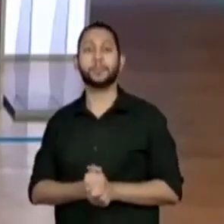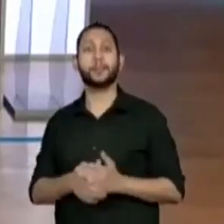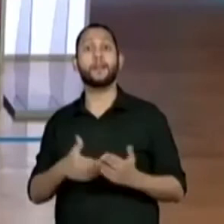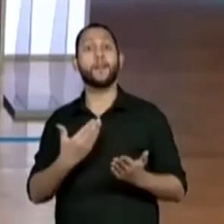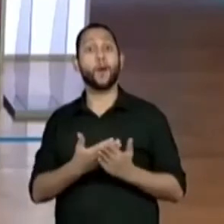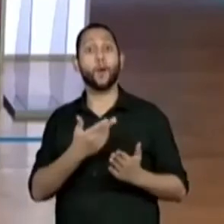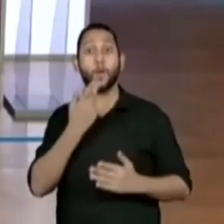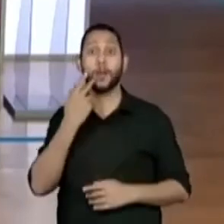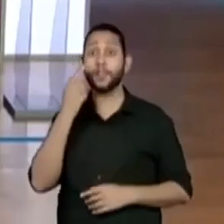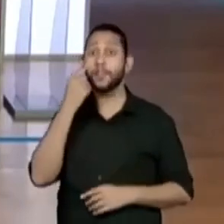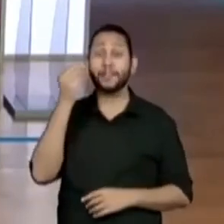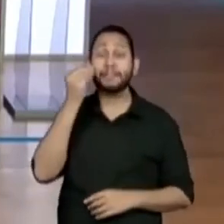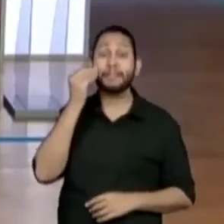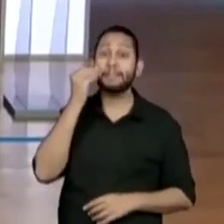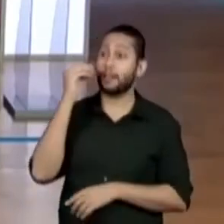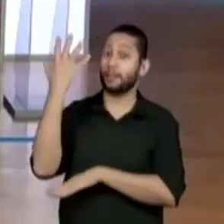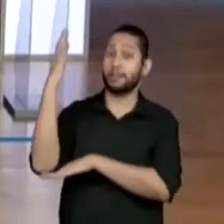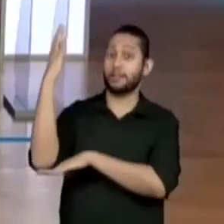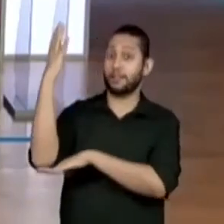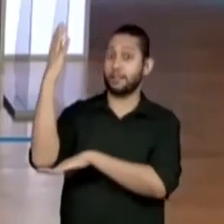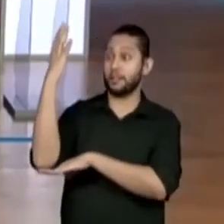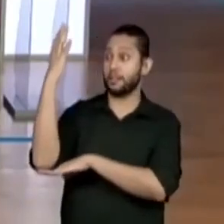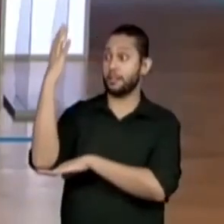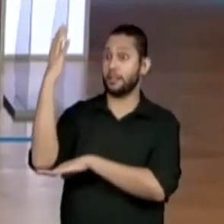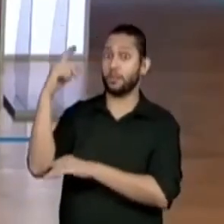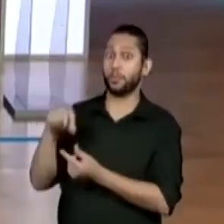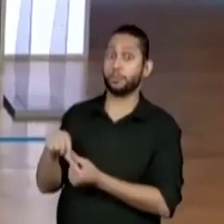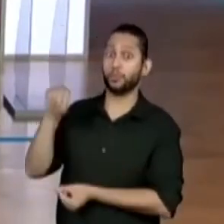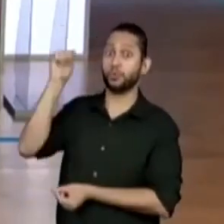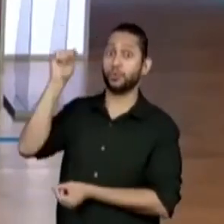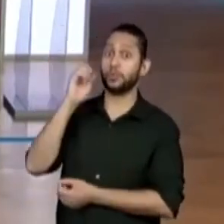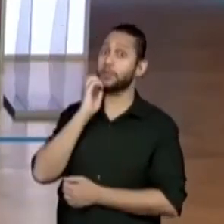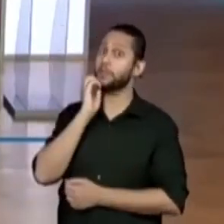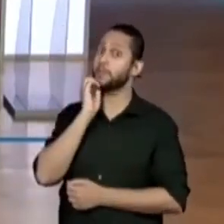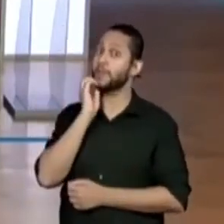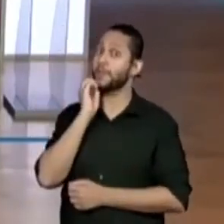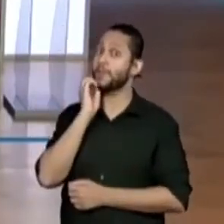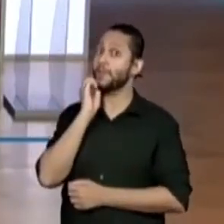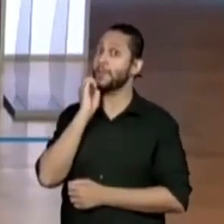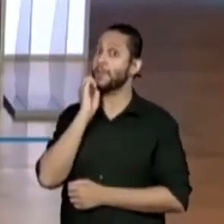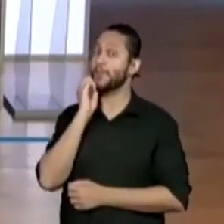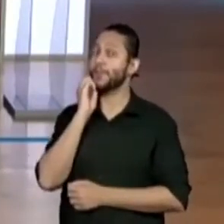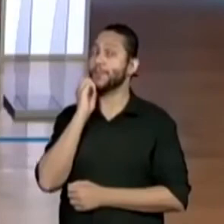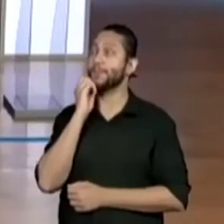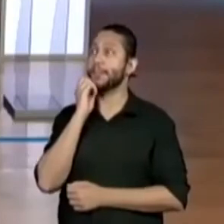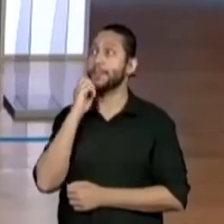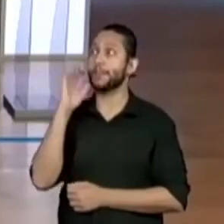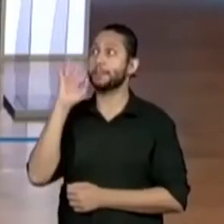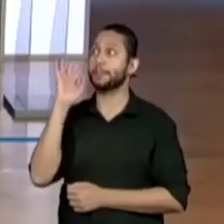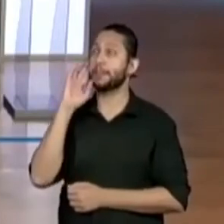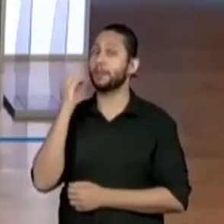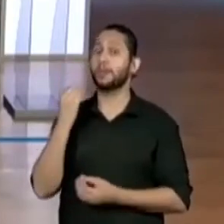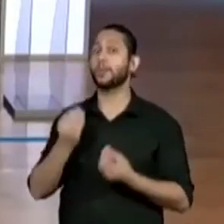gente ia medir laranjeiras. Até agora só foi portas e casas. Pessoas, casas, portas. Então bora lá,